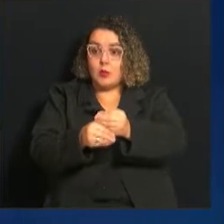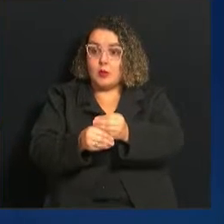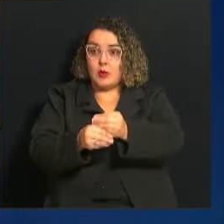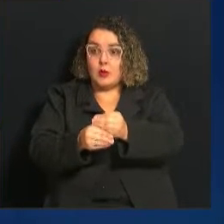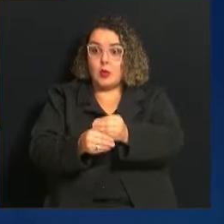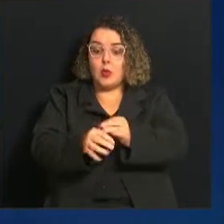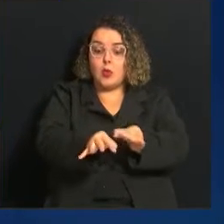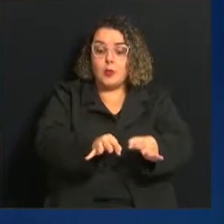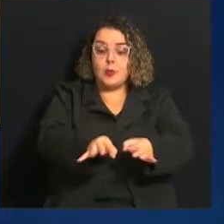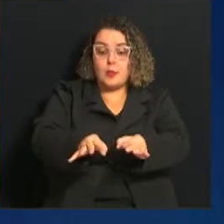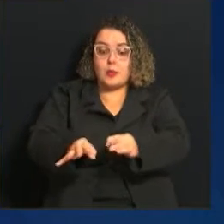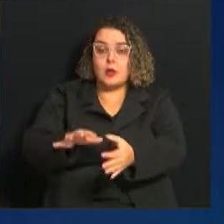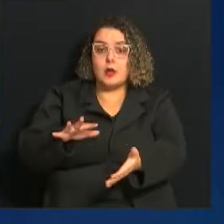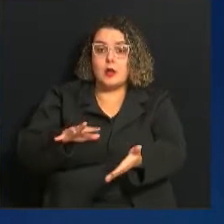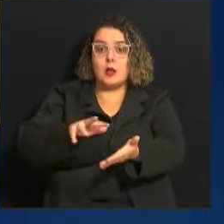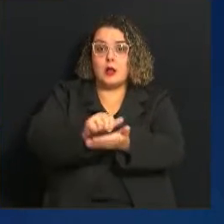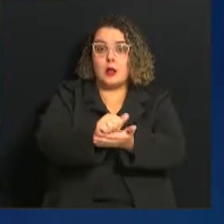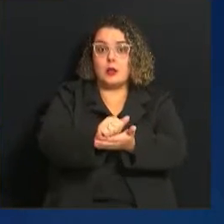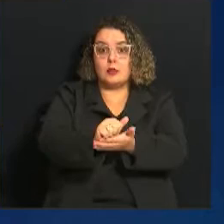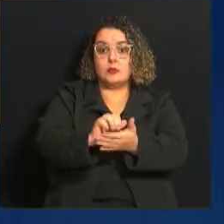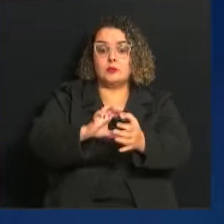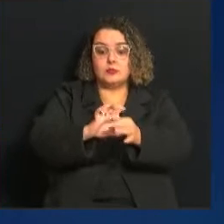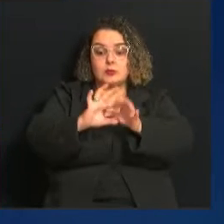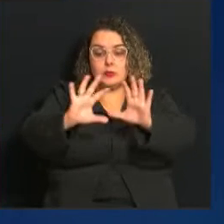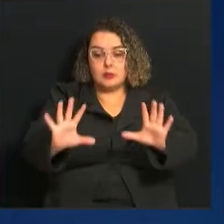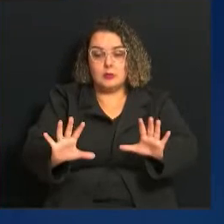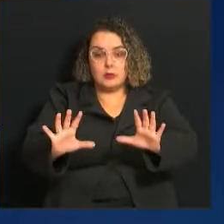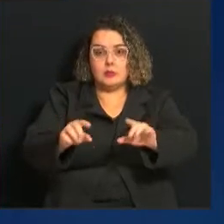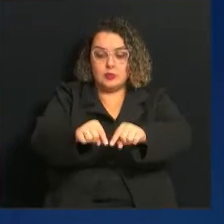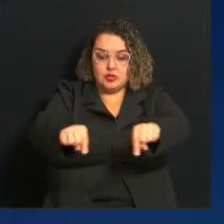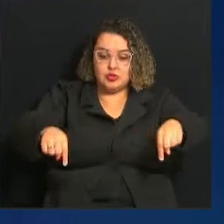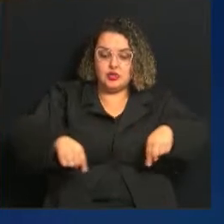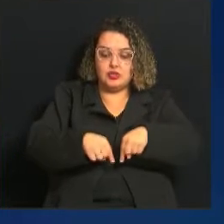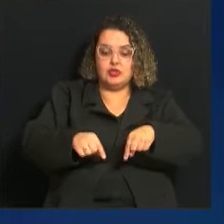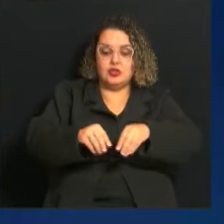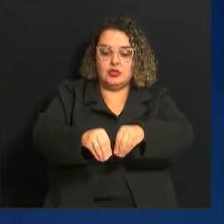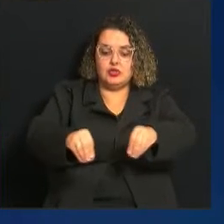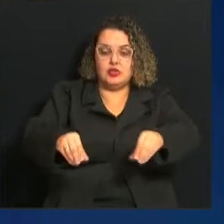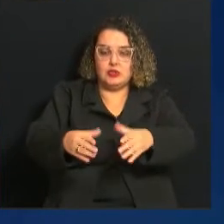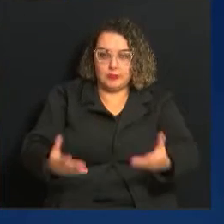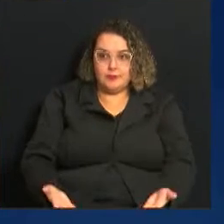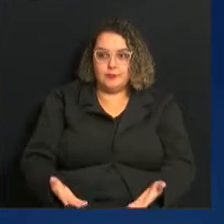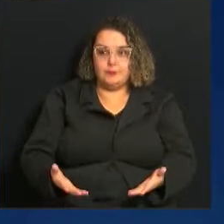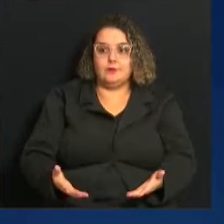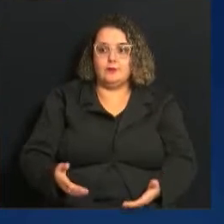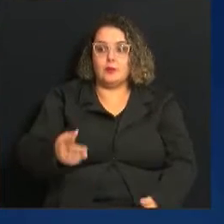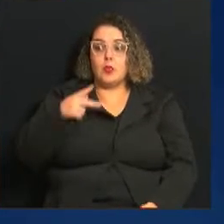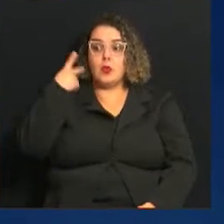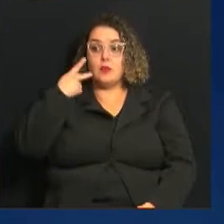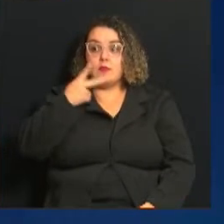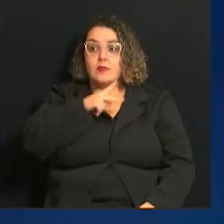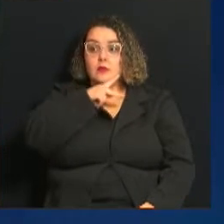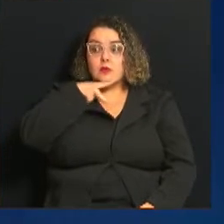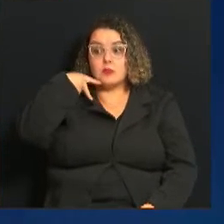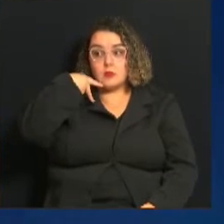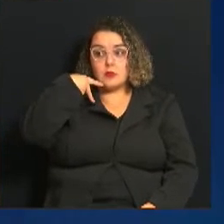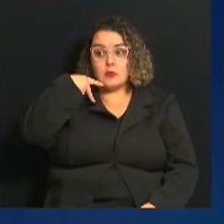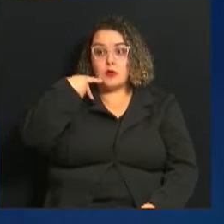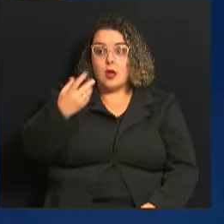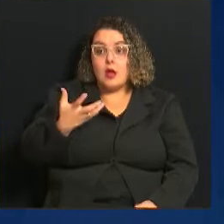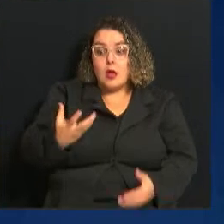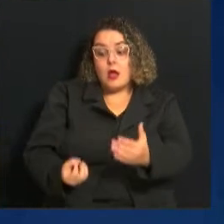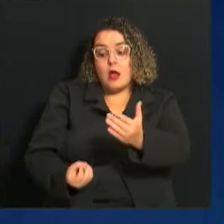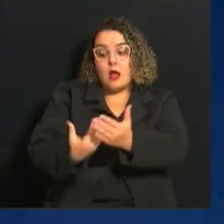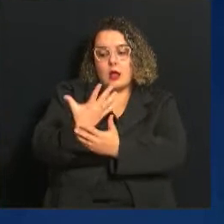de cadastramento espontâneo de glebas em Campinas. Vereador Permínio Monteiro quer a criação de